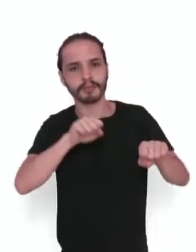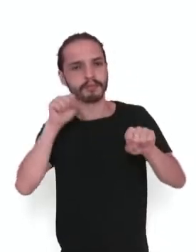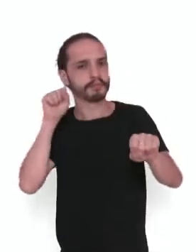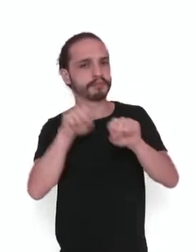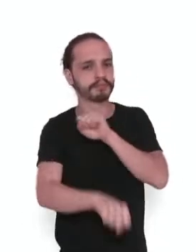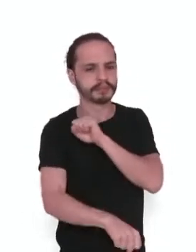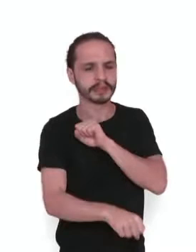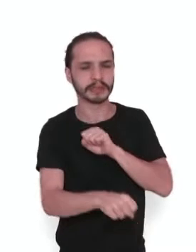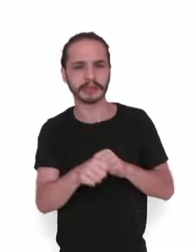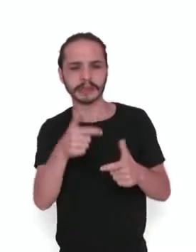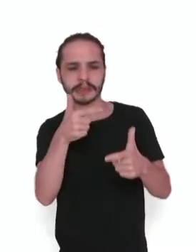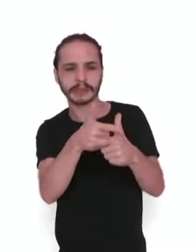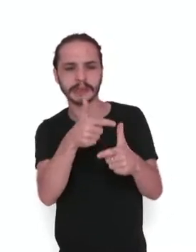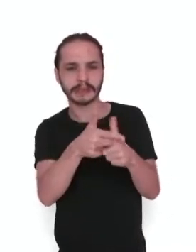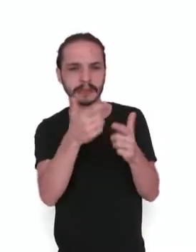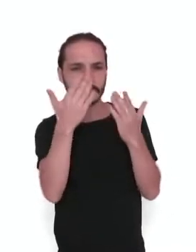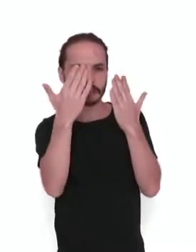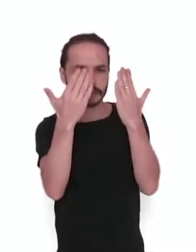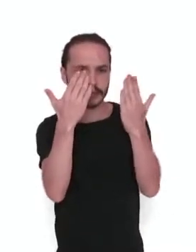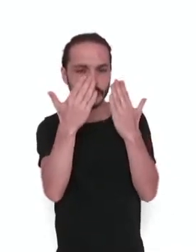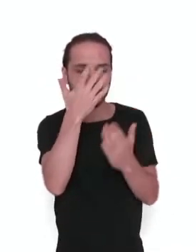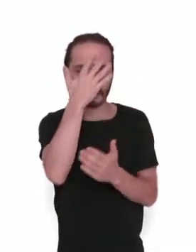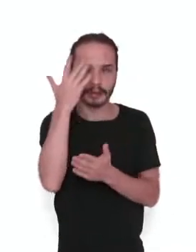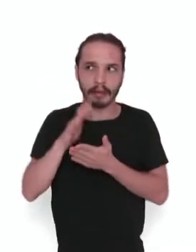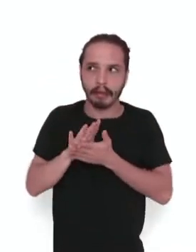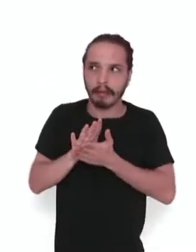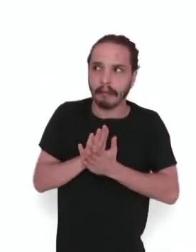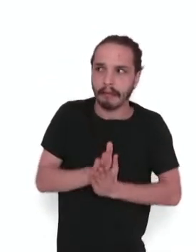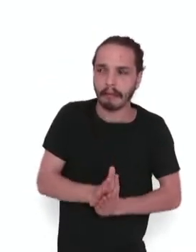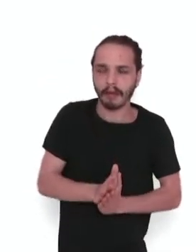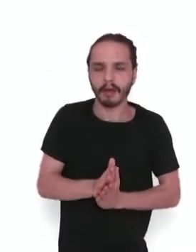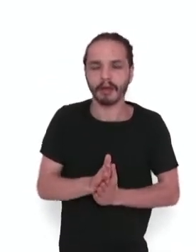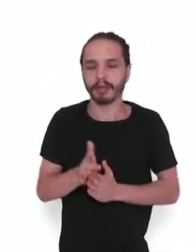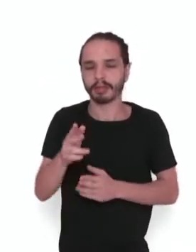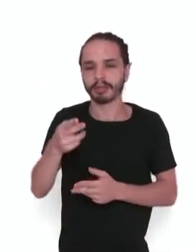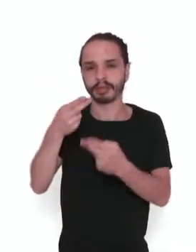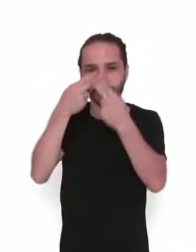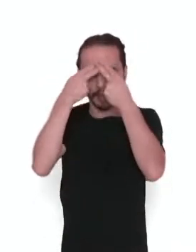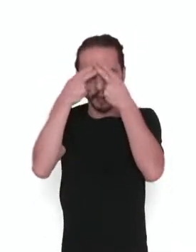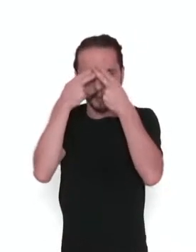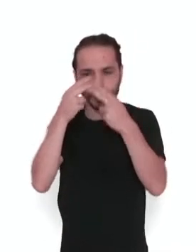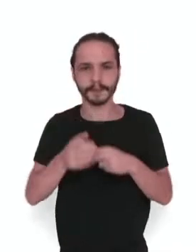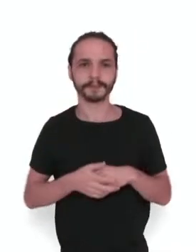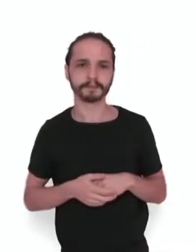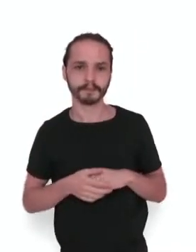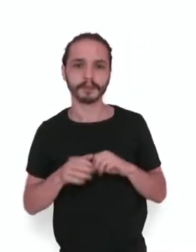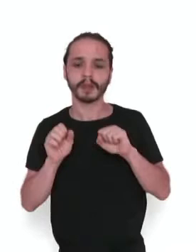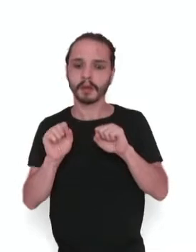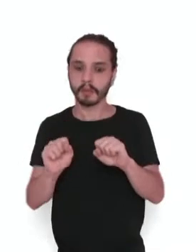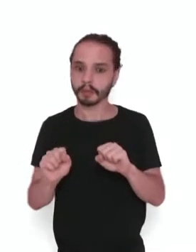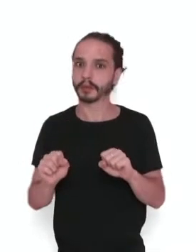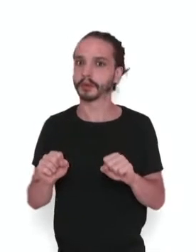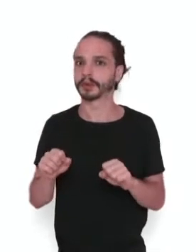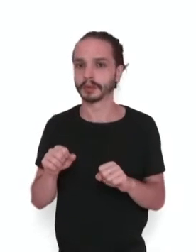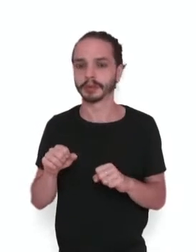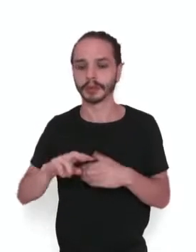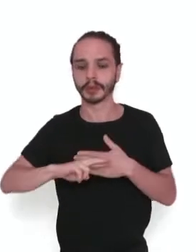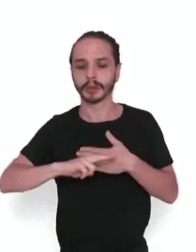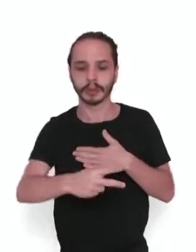que humilham, intimidam e traumatizam a vítima. Os danos causados pelo bullying podem ser profundos,